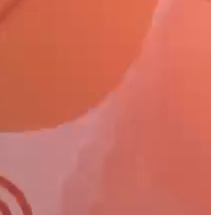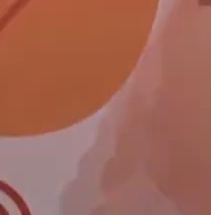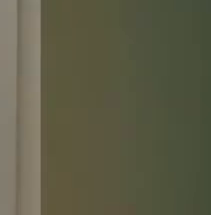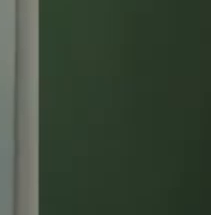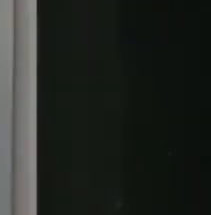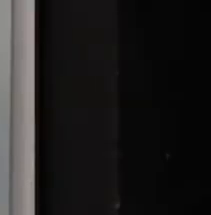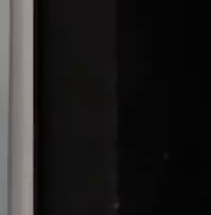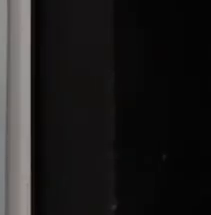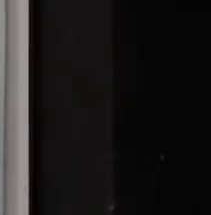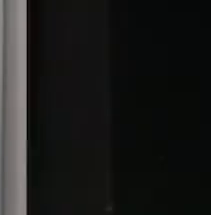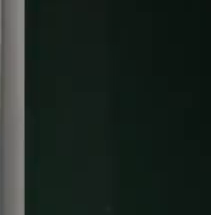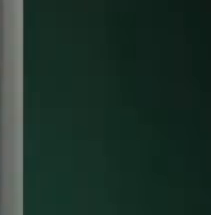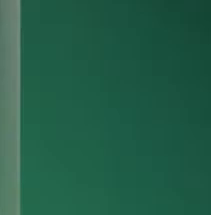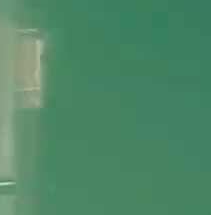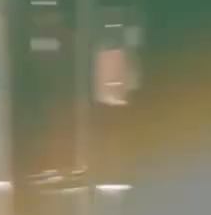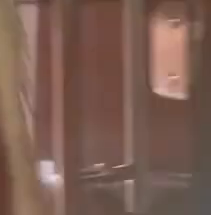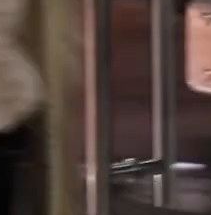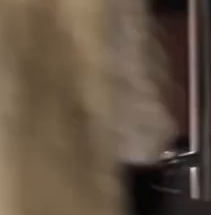Música